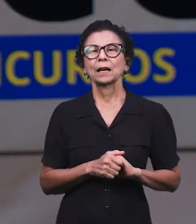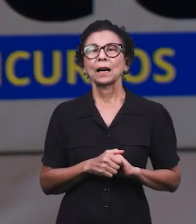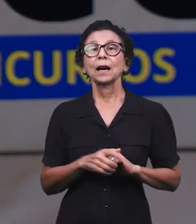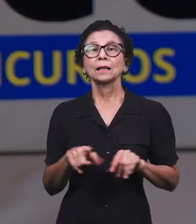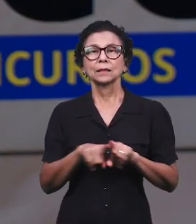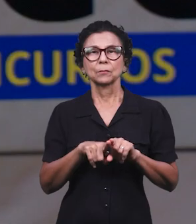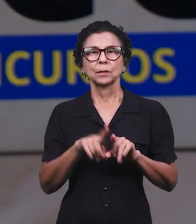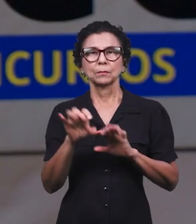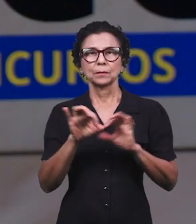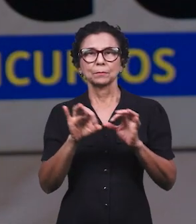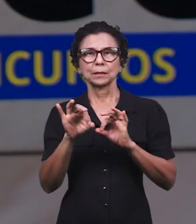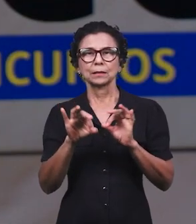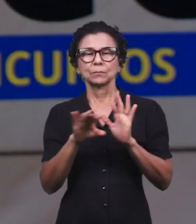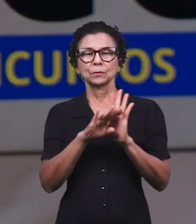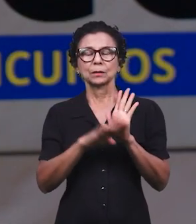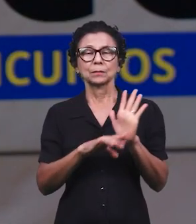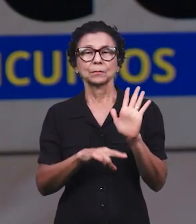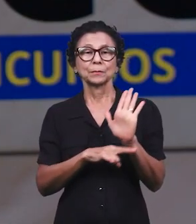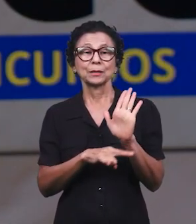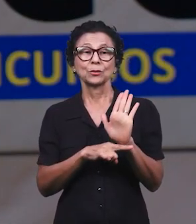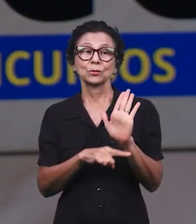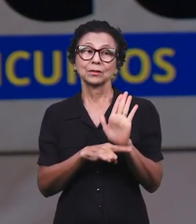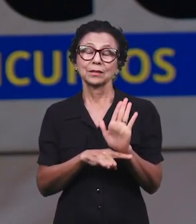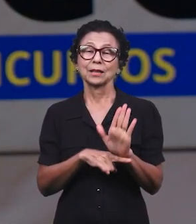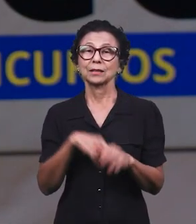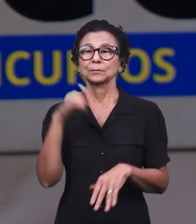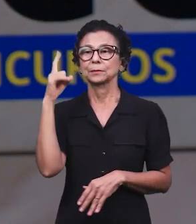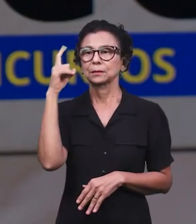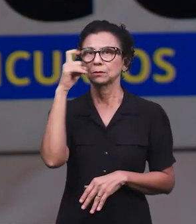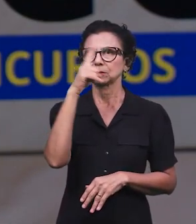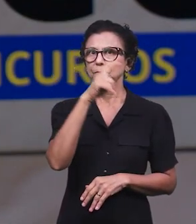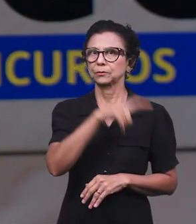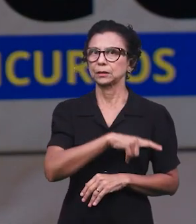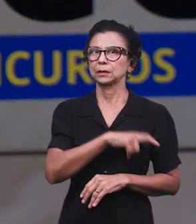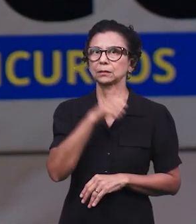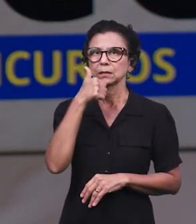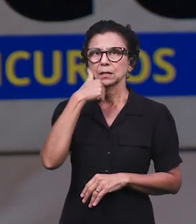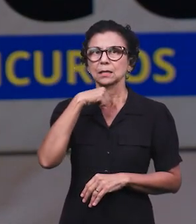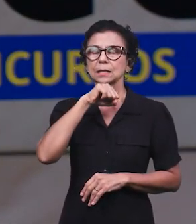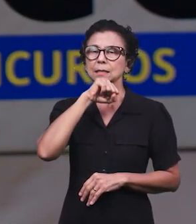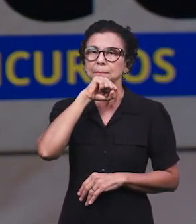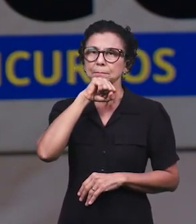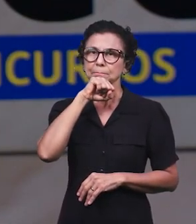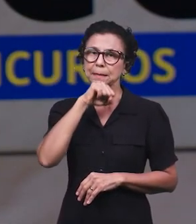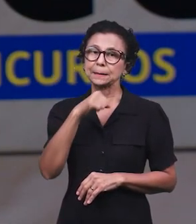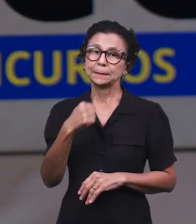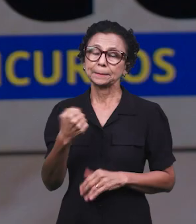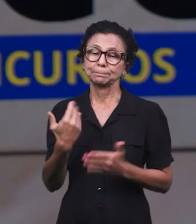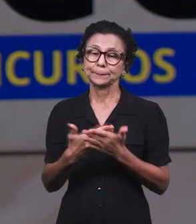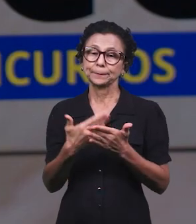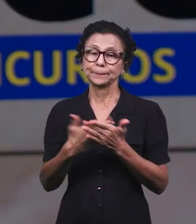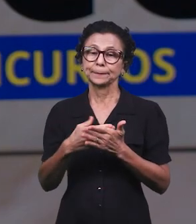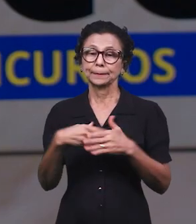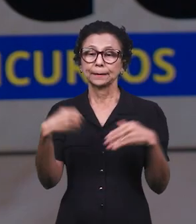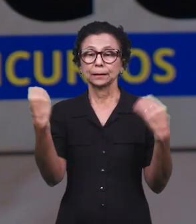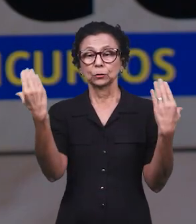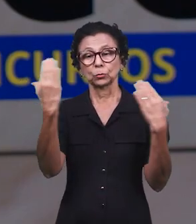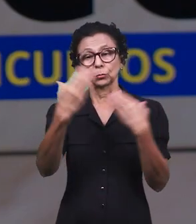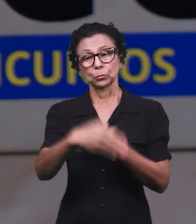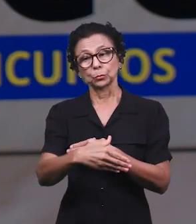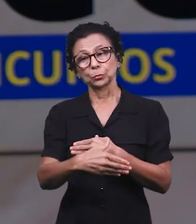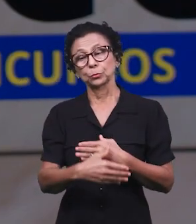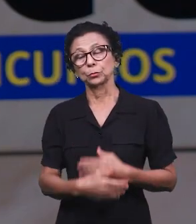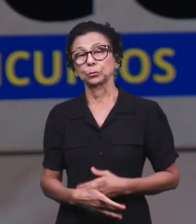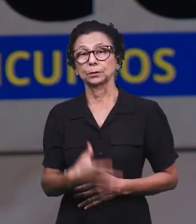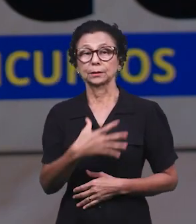para ajudar, né? Mas às vezes a gente sabe da dificuldade das irmãs, das mulheres no estudo para concurso por causa da questão de filho,